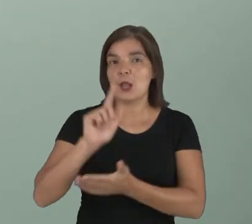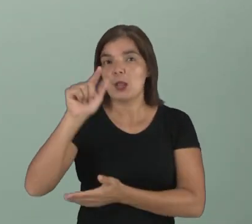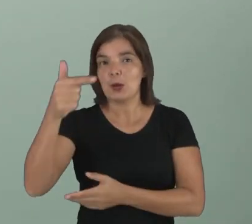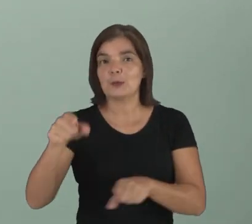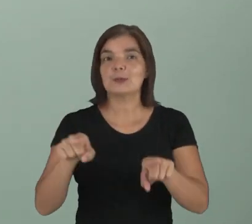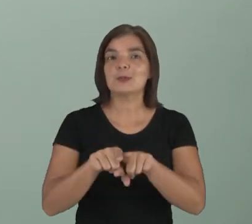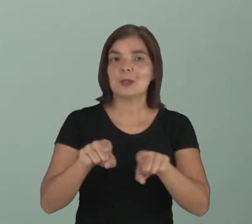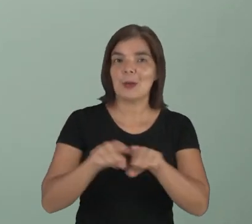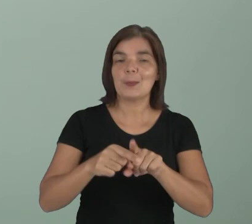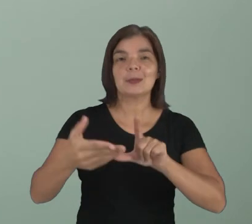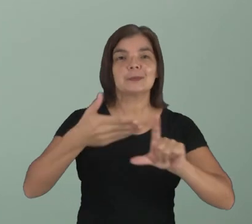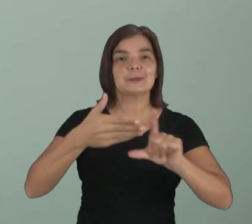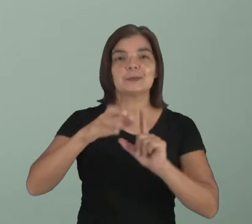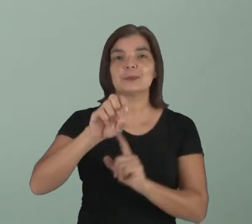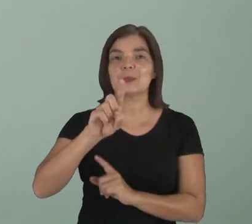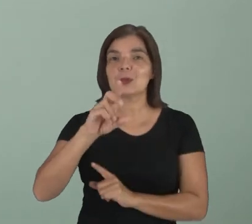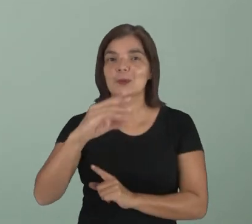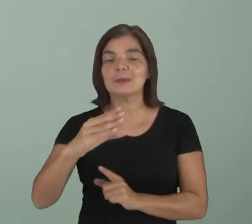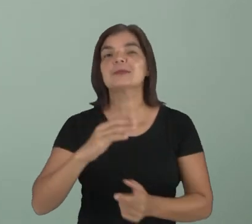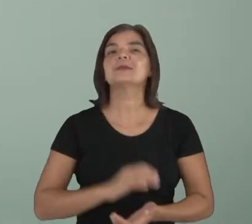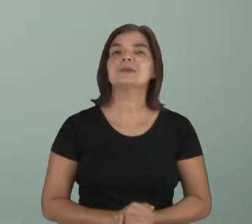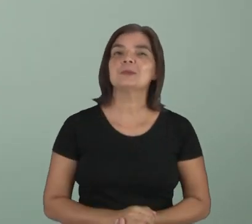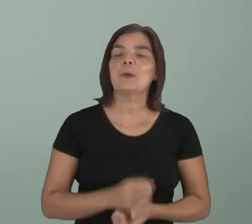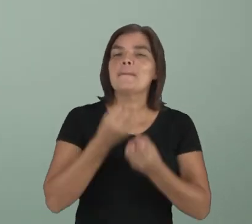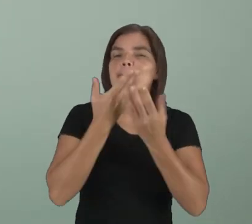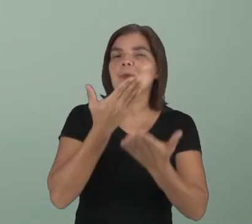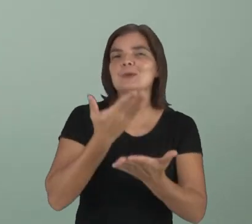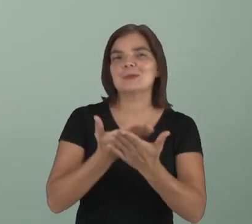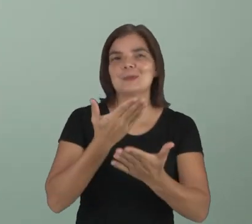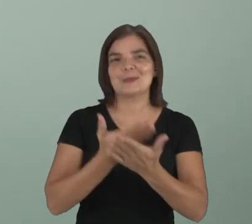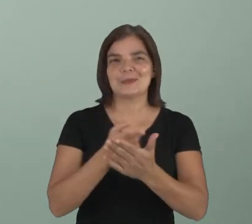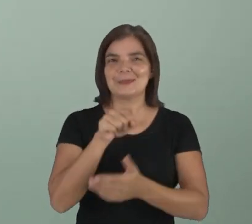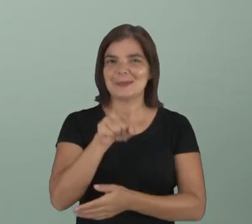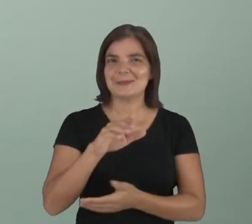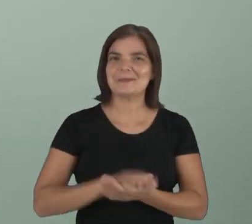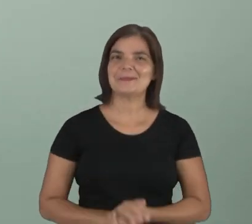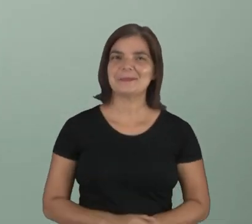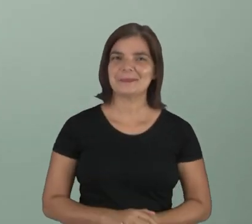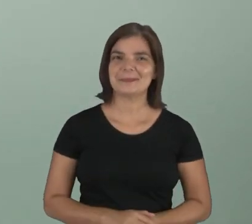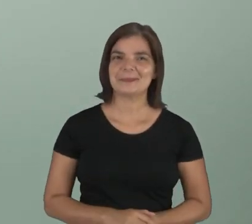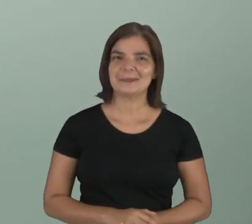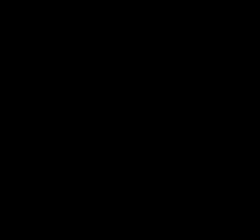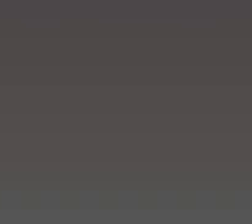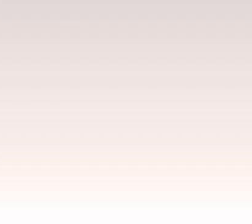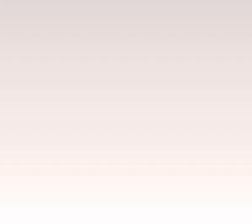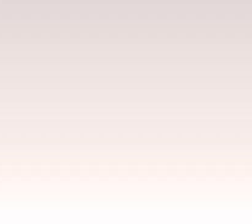e a outras aulas, acesse a plataforma Eduque e bons estudos para você!